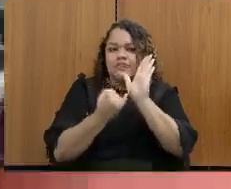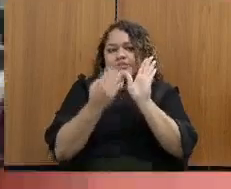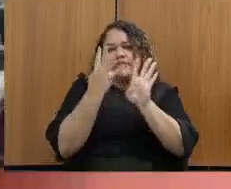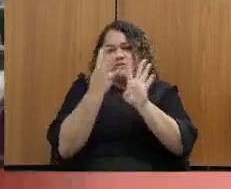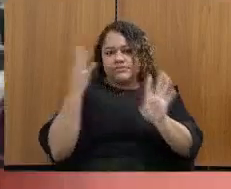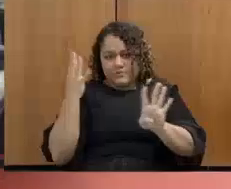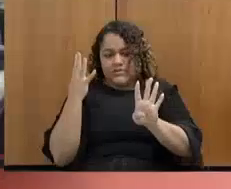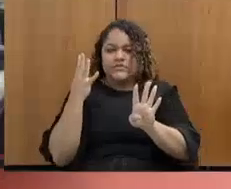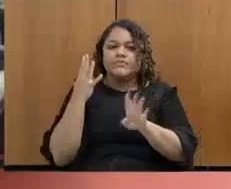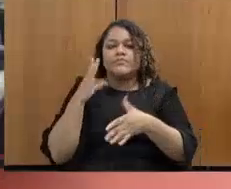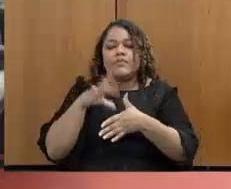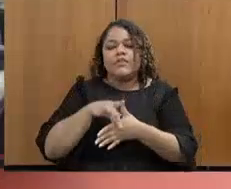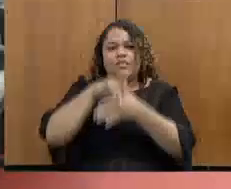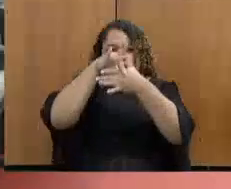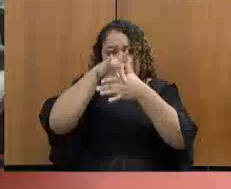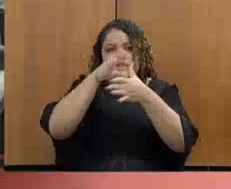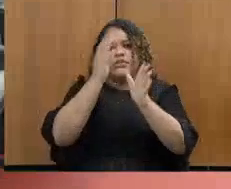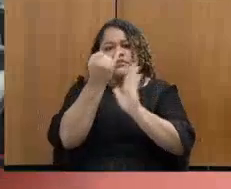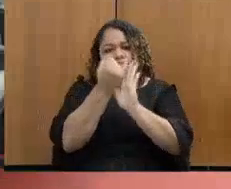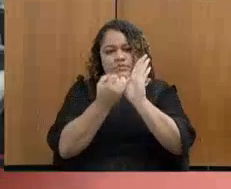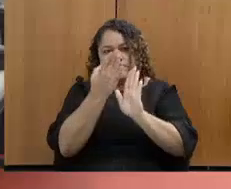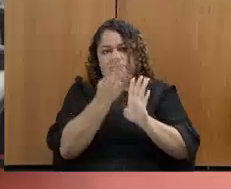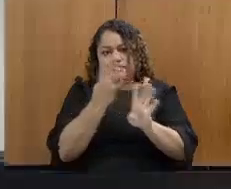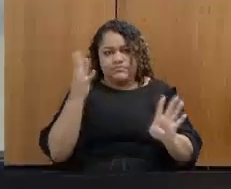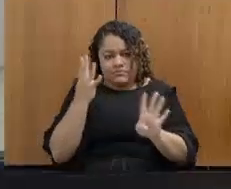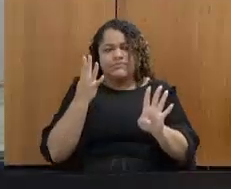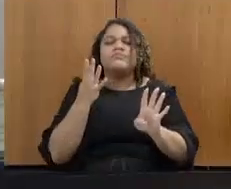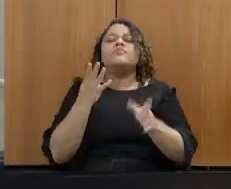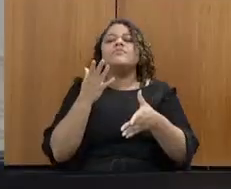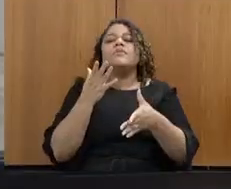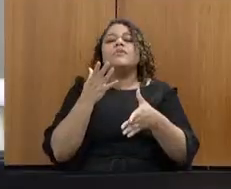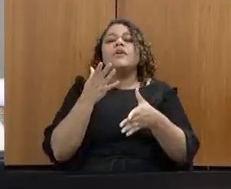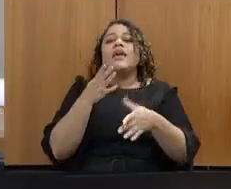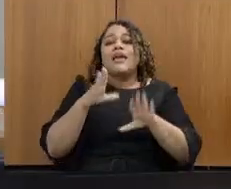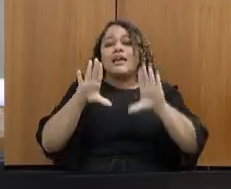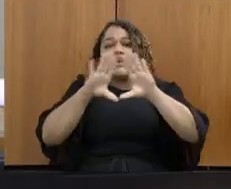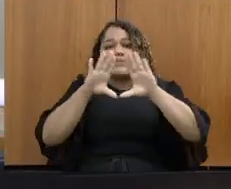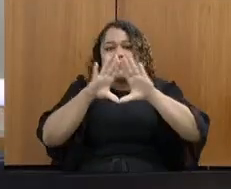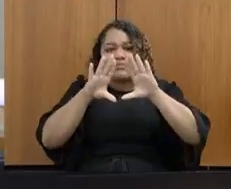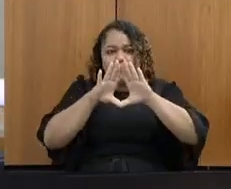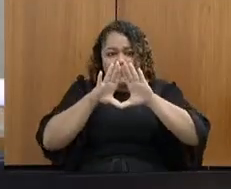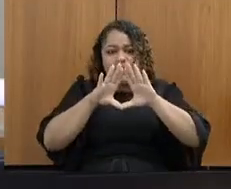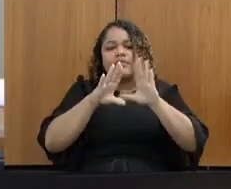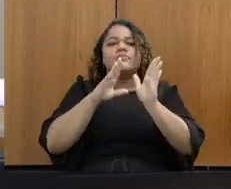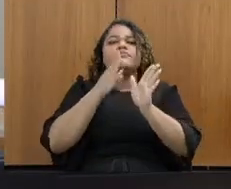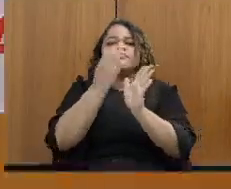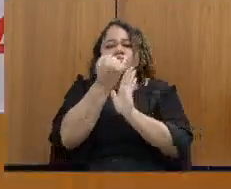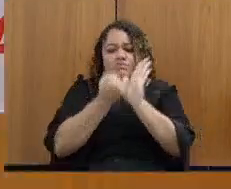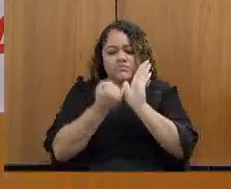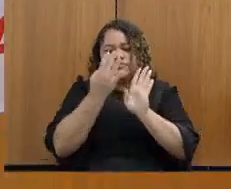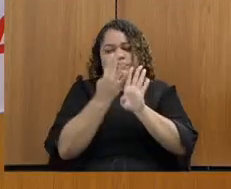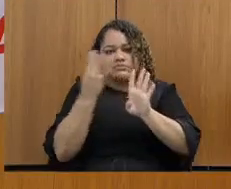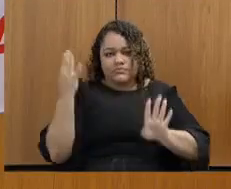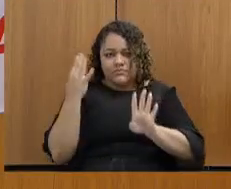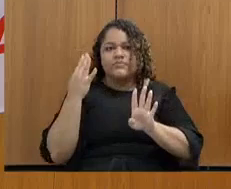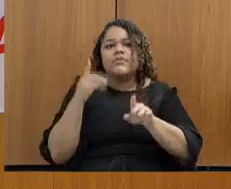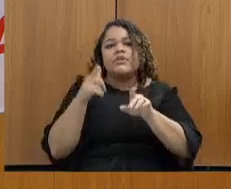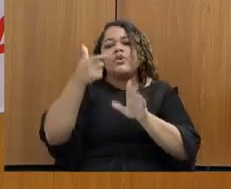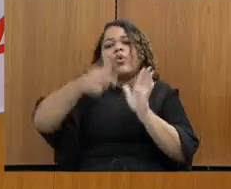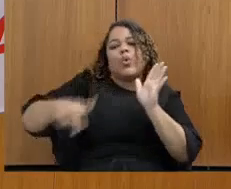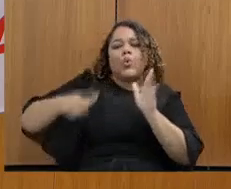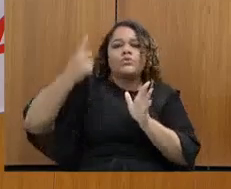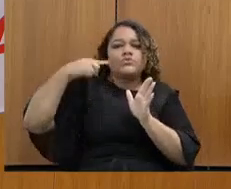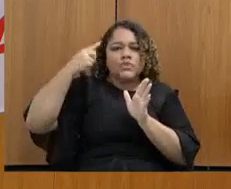de descrição membros da mesa da Assembleia por ordem de descrição e demais parlamentares também por ordem de